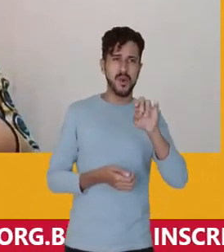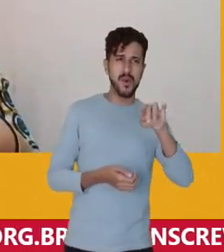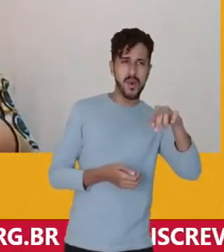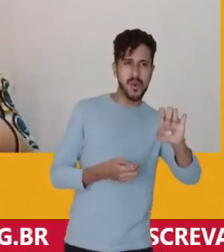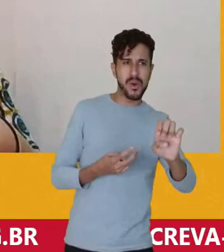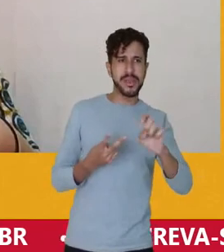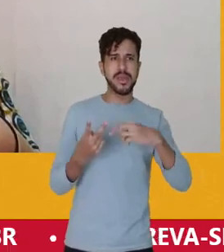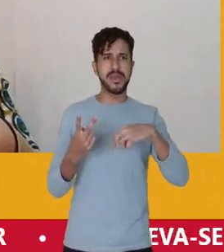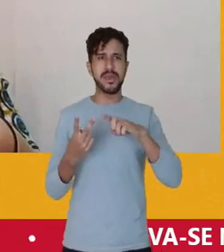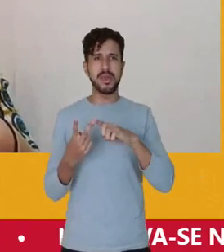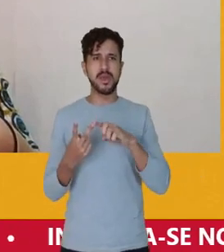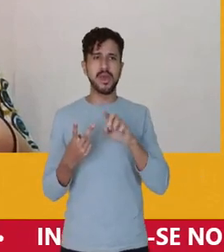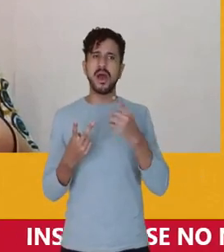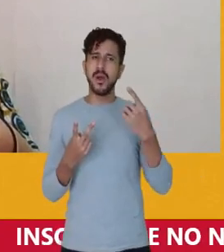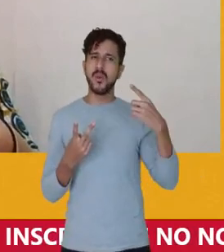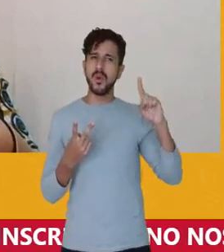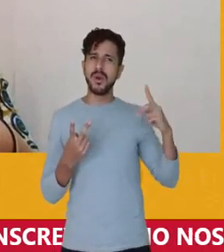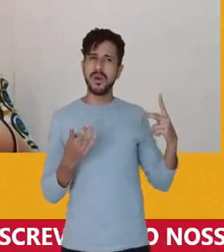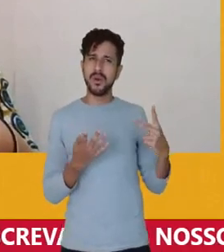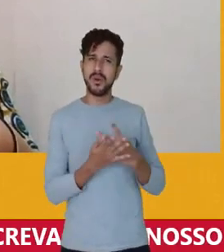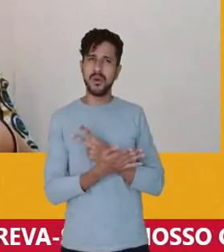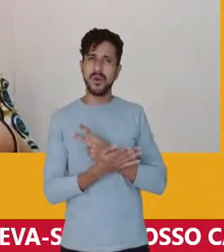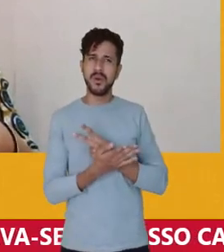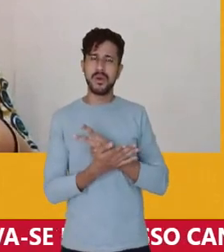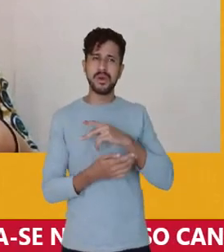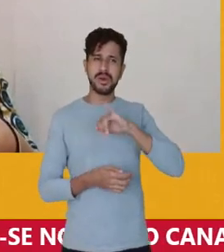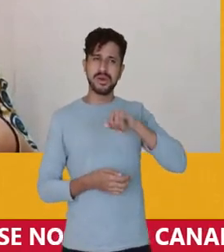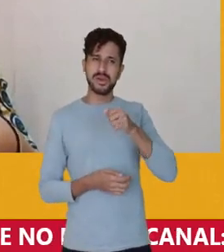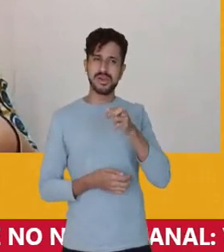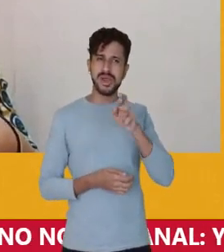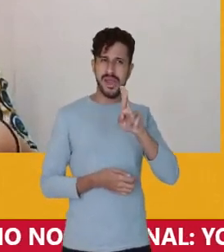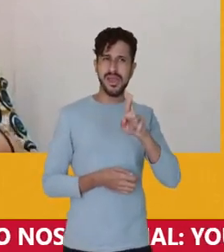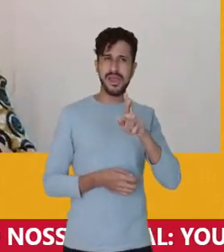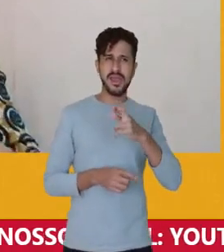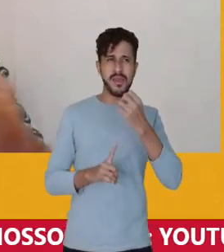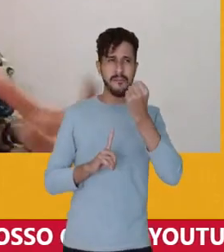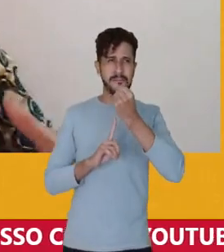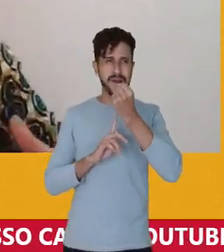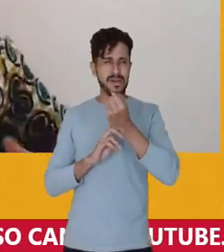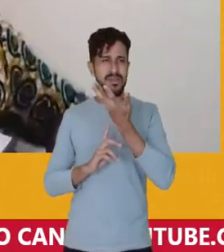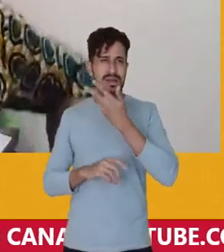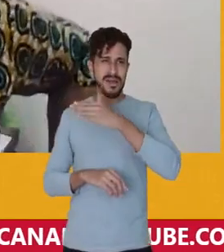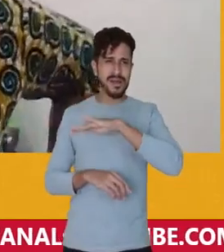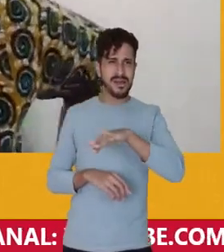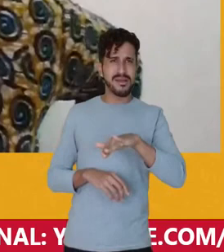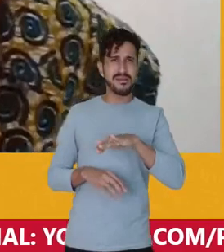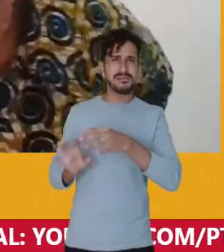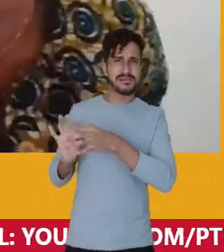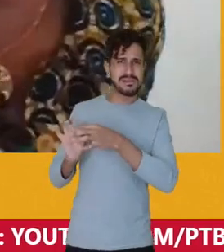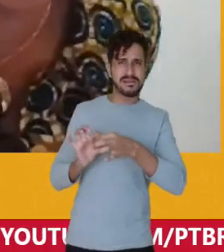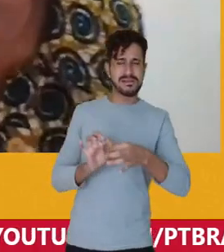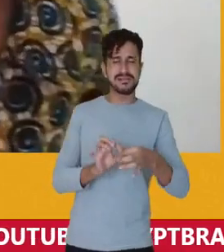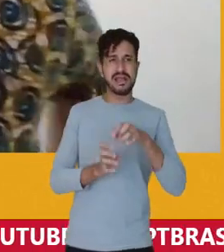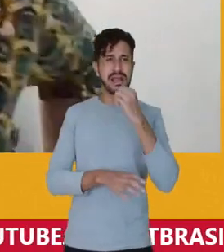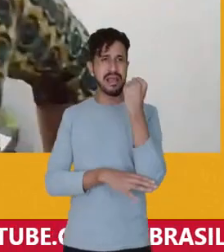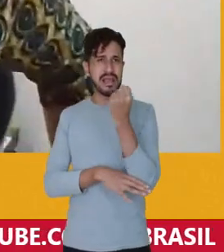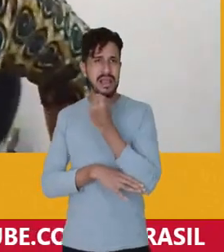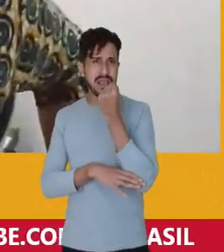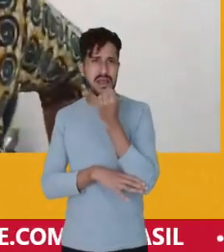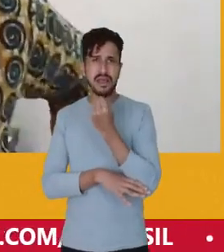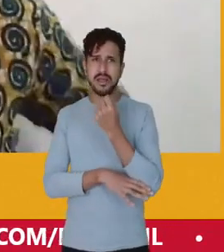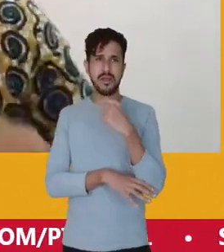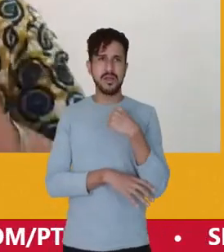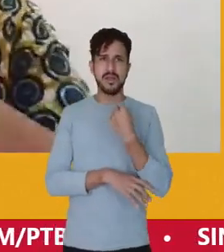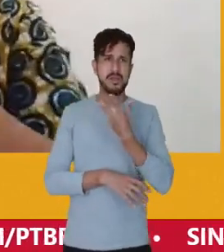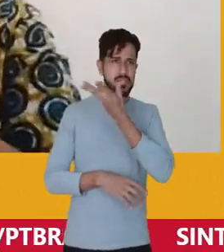do Última lá, que o Jairinho assassina, né, a criança naquela condição brutal, o menino. A gente não está